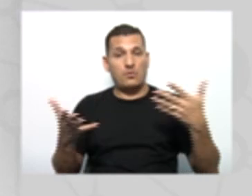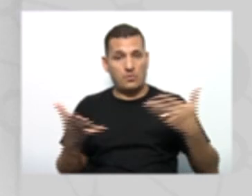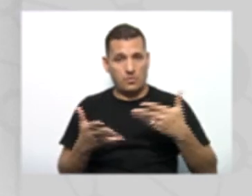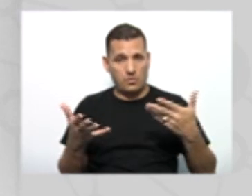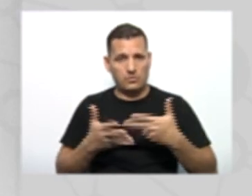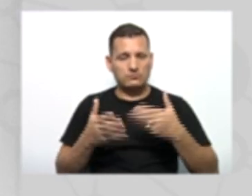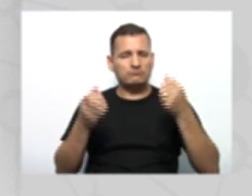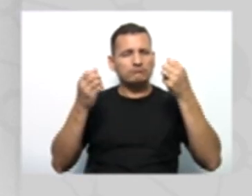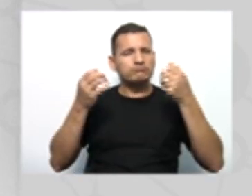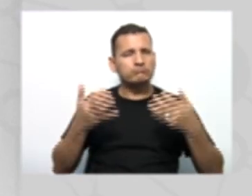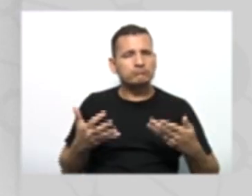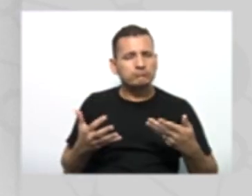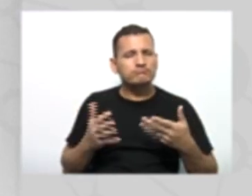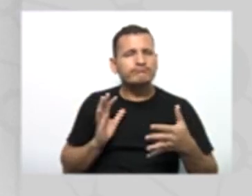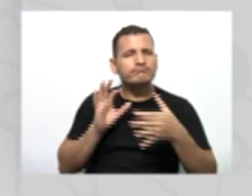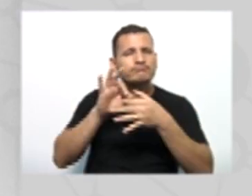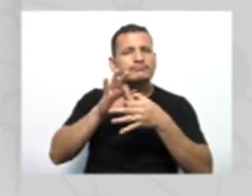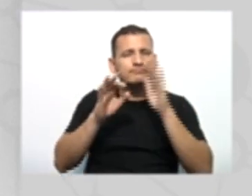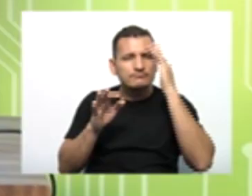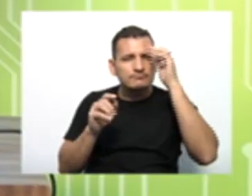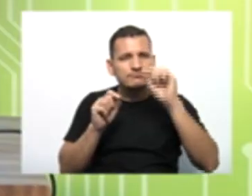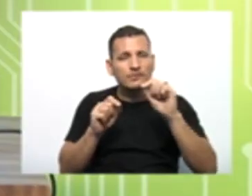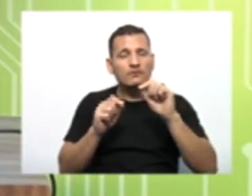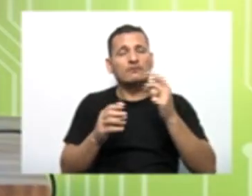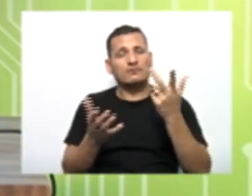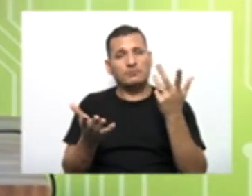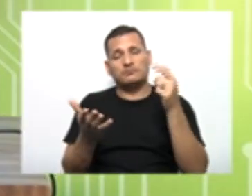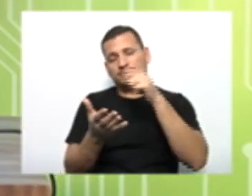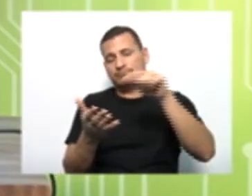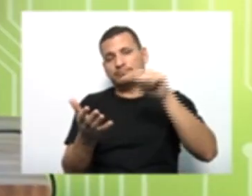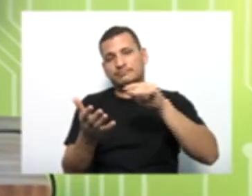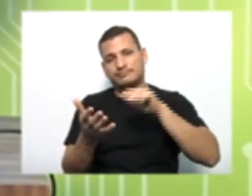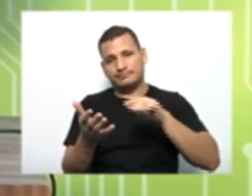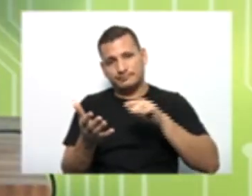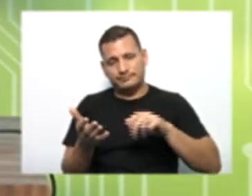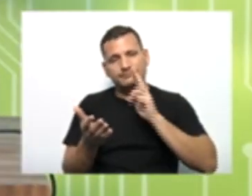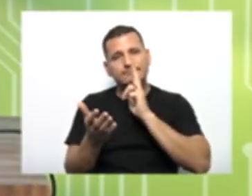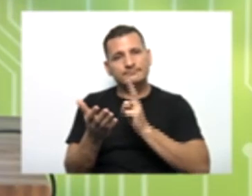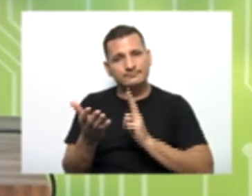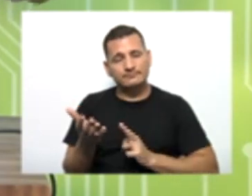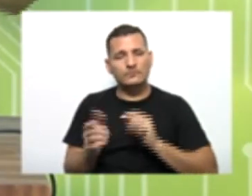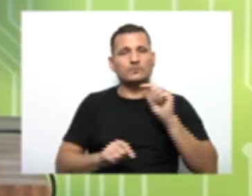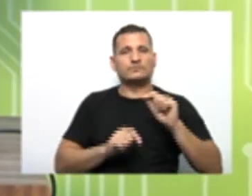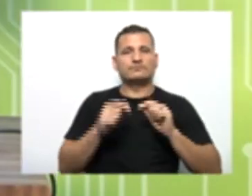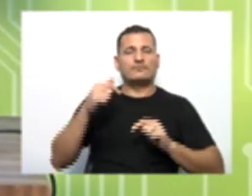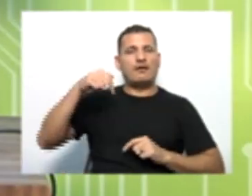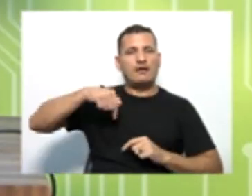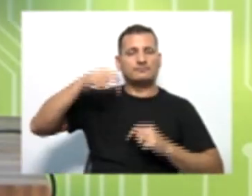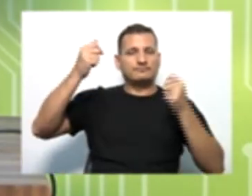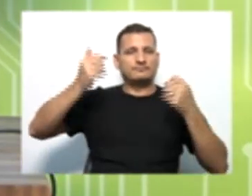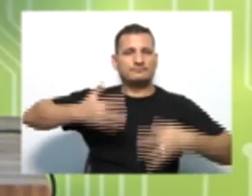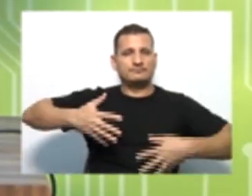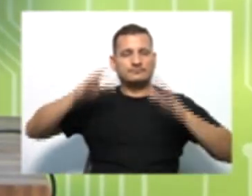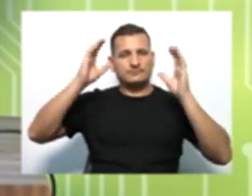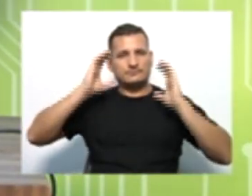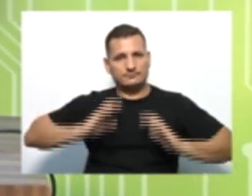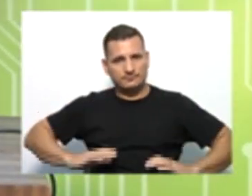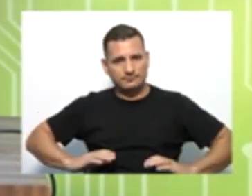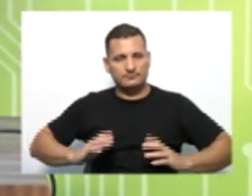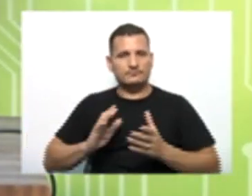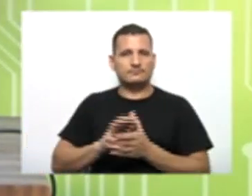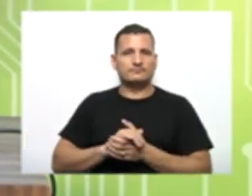próprio Executivo na aplicação dessa política. Segundo o Grupo Promoção da Igualdade na Diversidade, o preenchimento dos